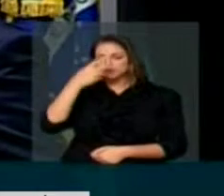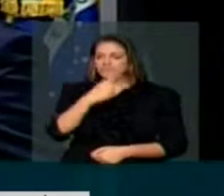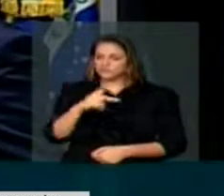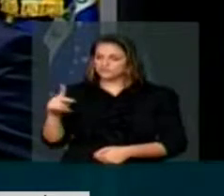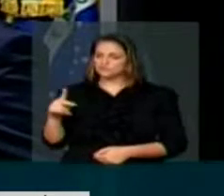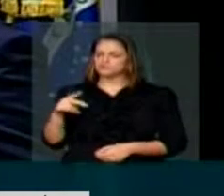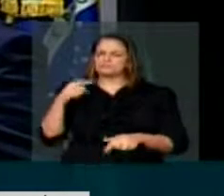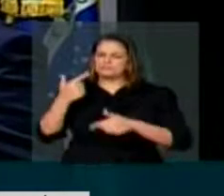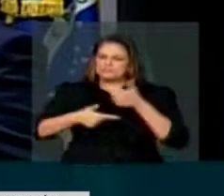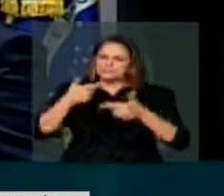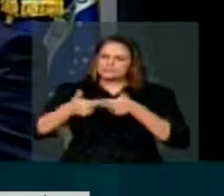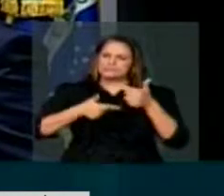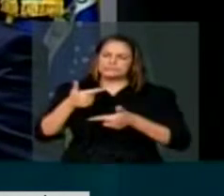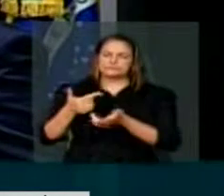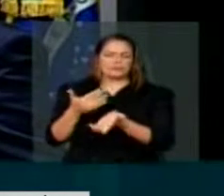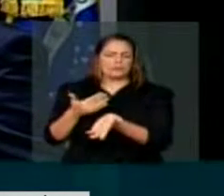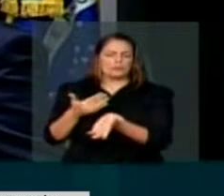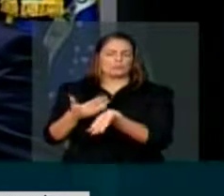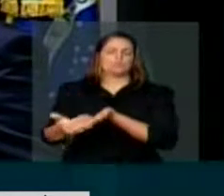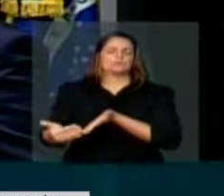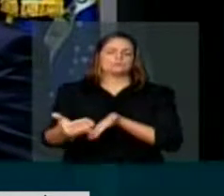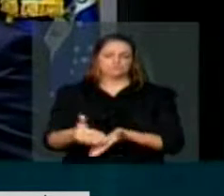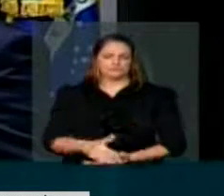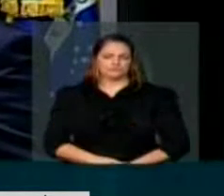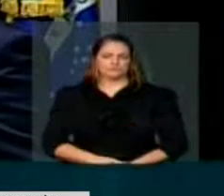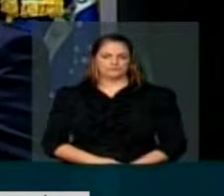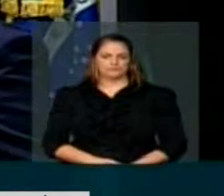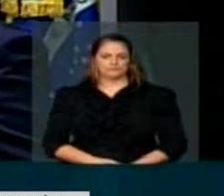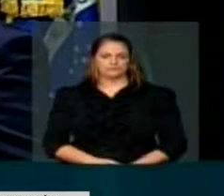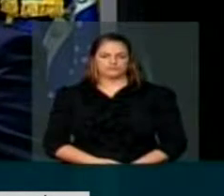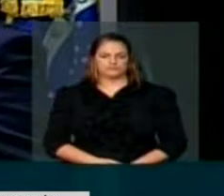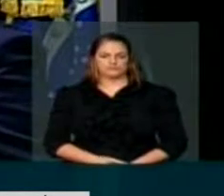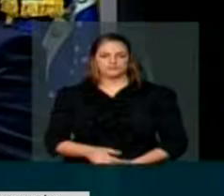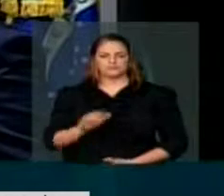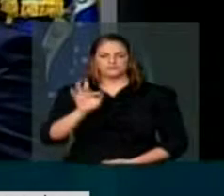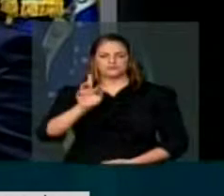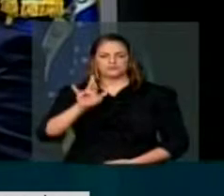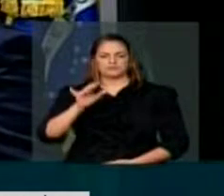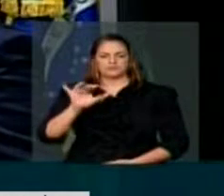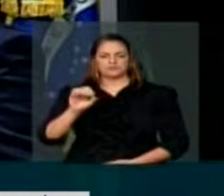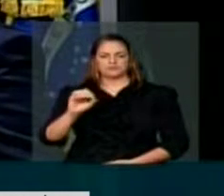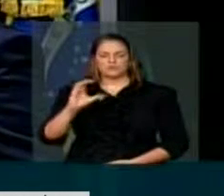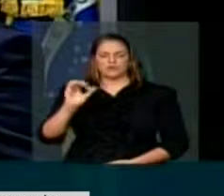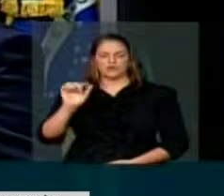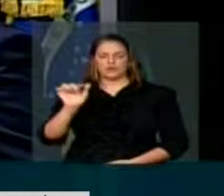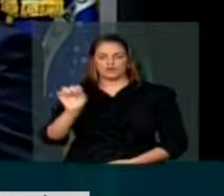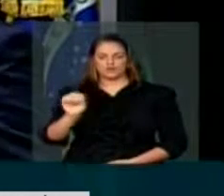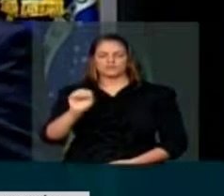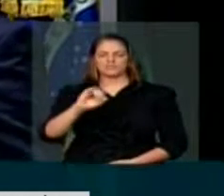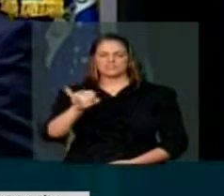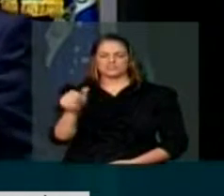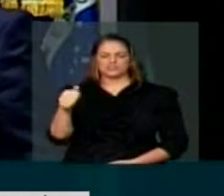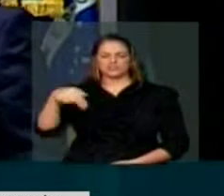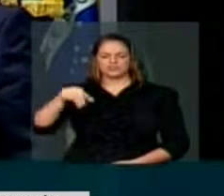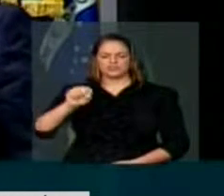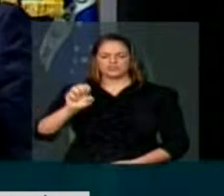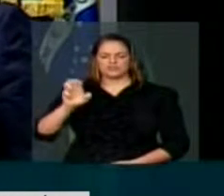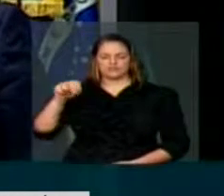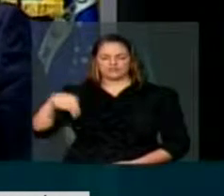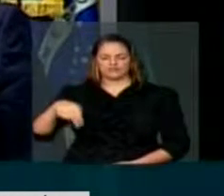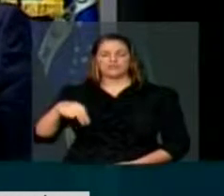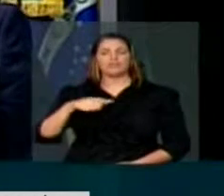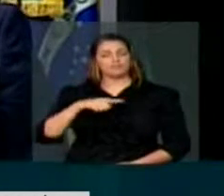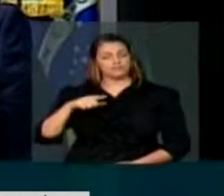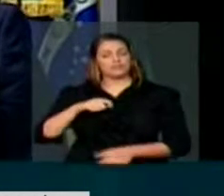esse sistema no início da sua história. Francisco Carlos Jance, que tem